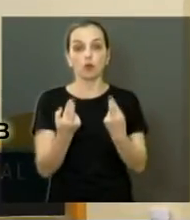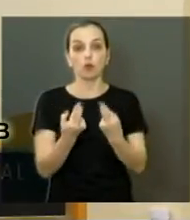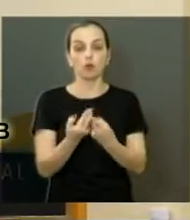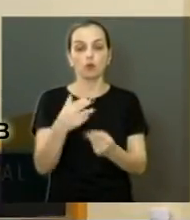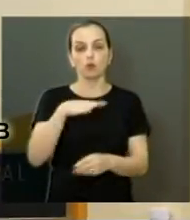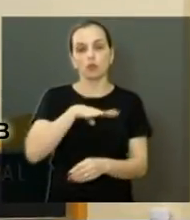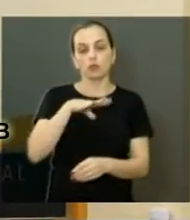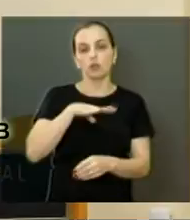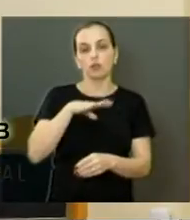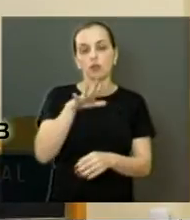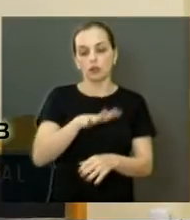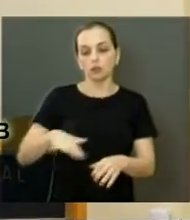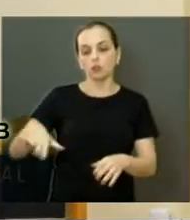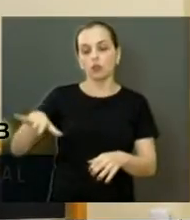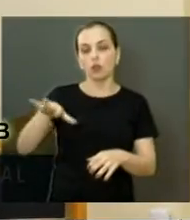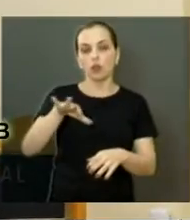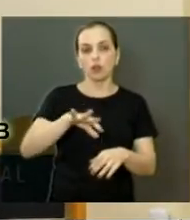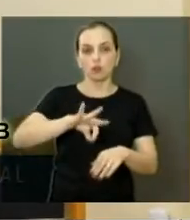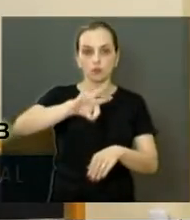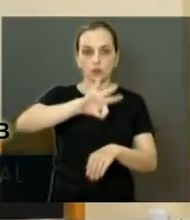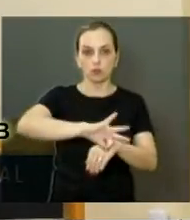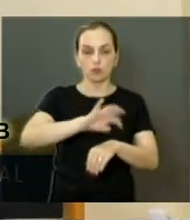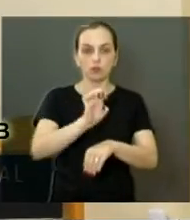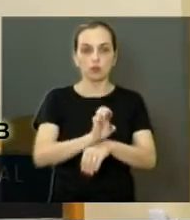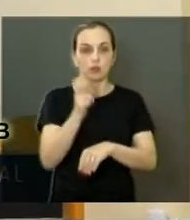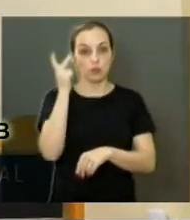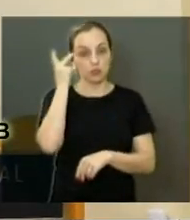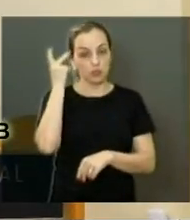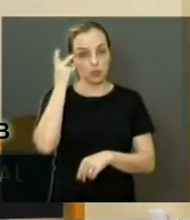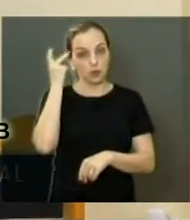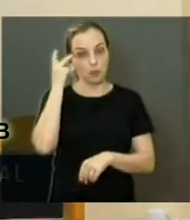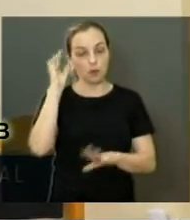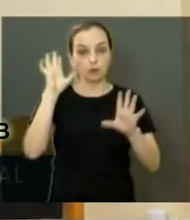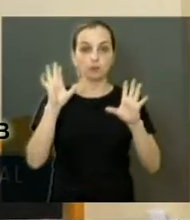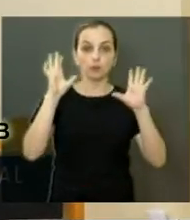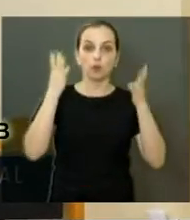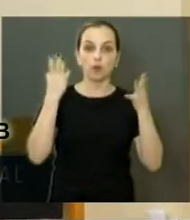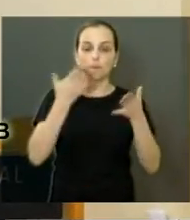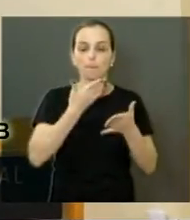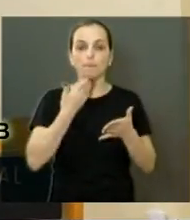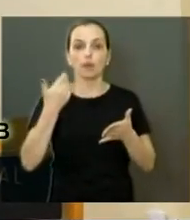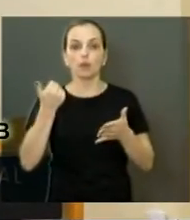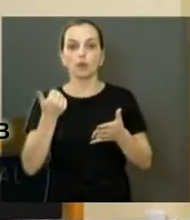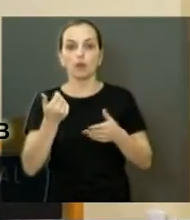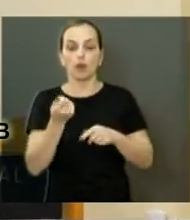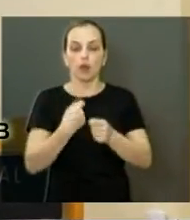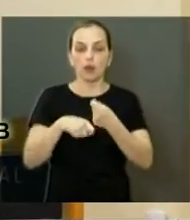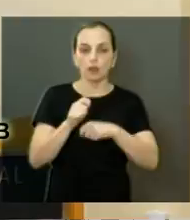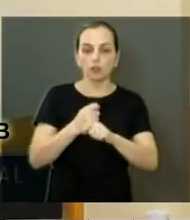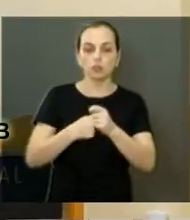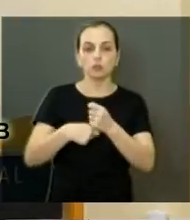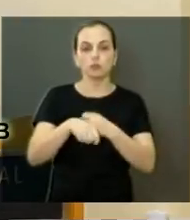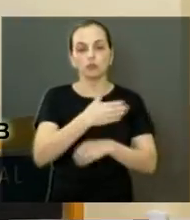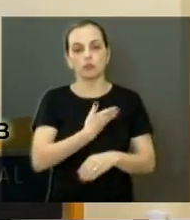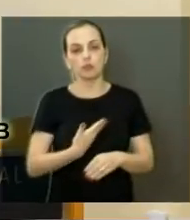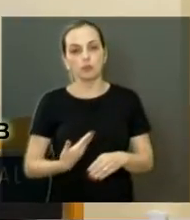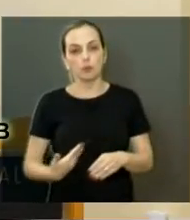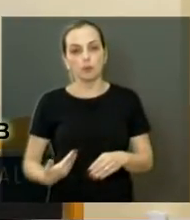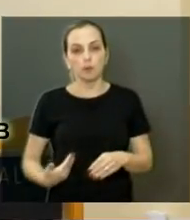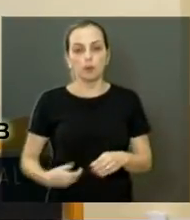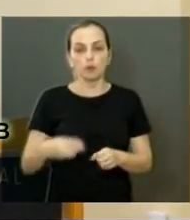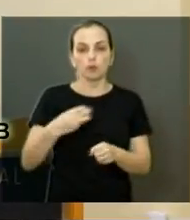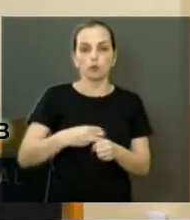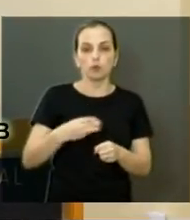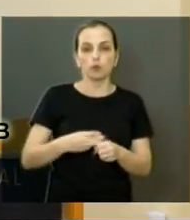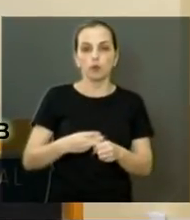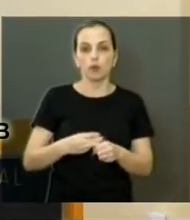tratou de um evento que busca aprimorar a gestão pública dos municípios através da aplicação da